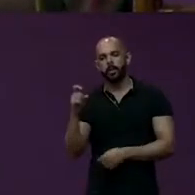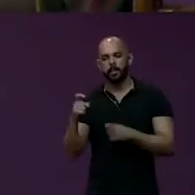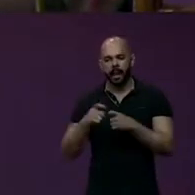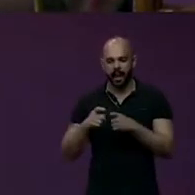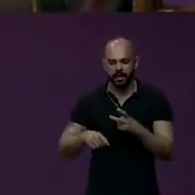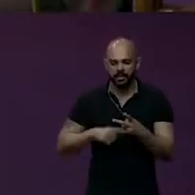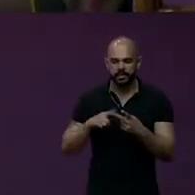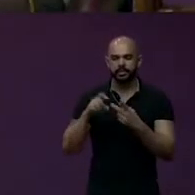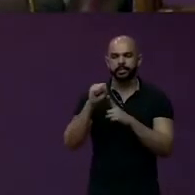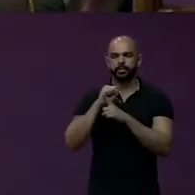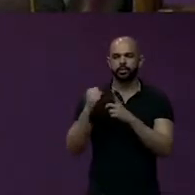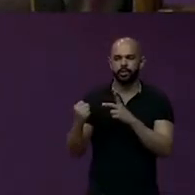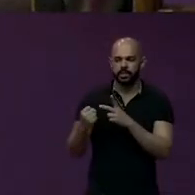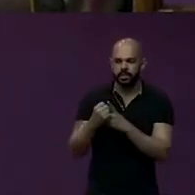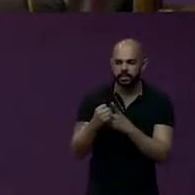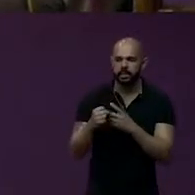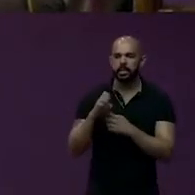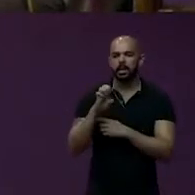sociais,